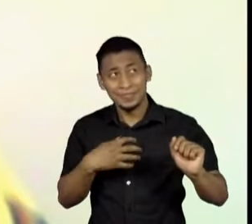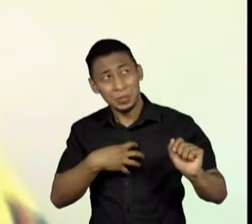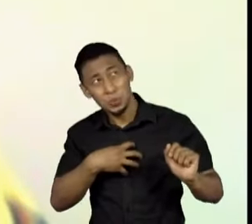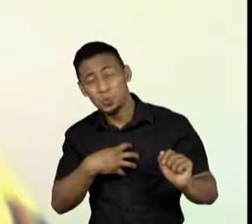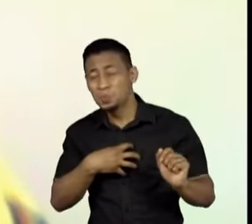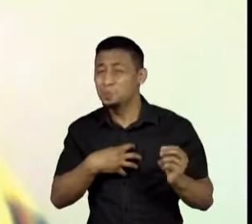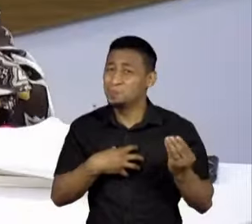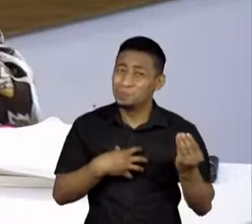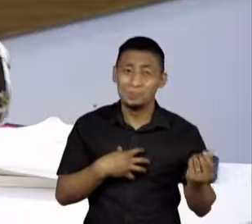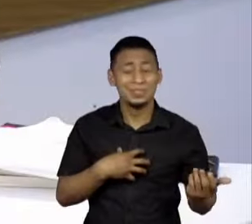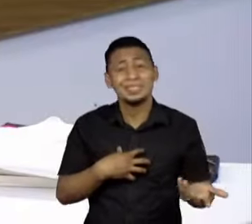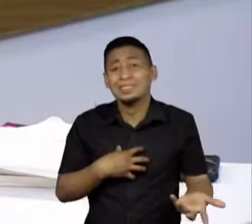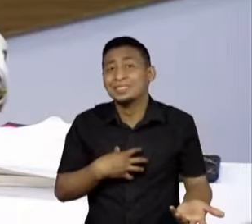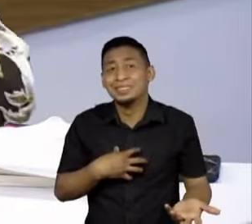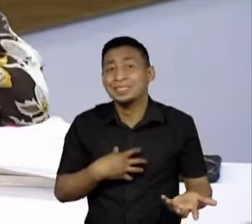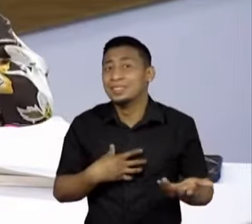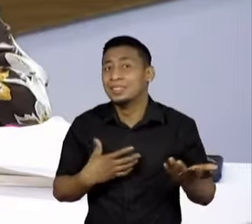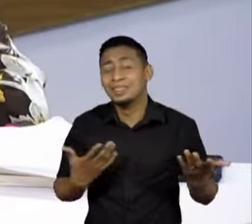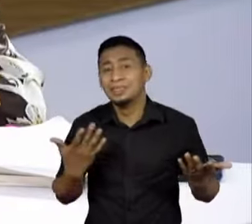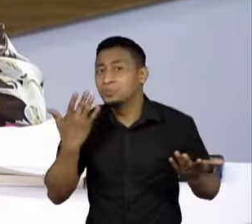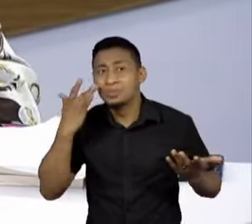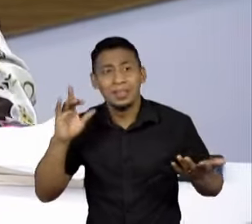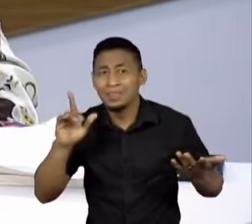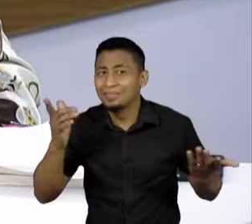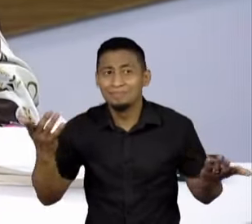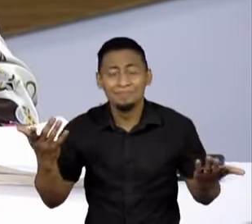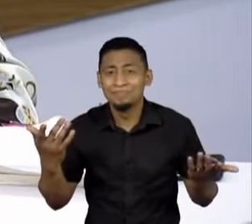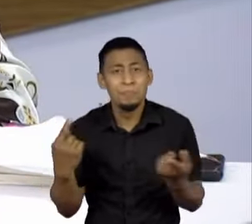que me parece... Será que é um fetiche